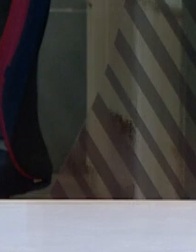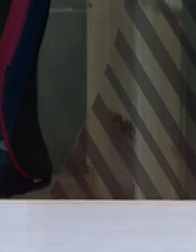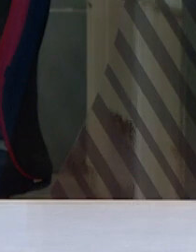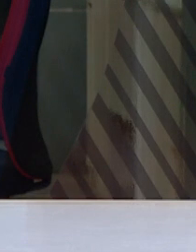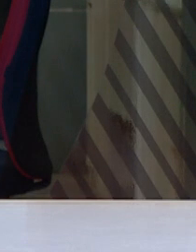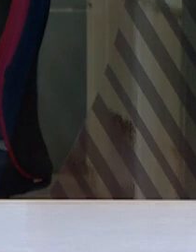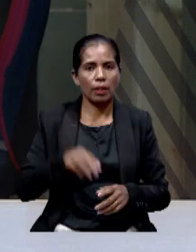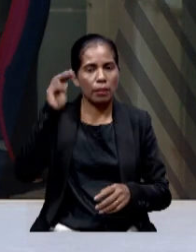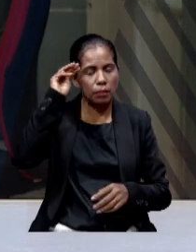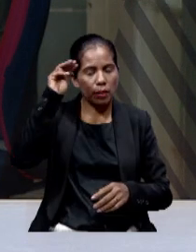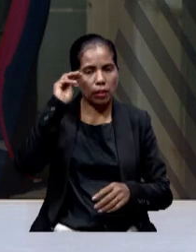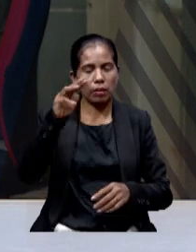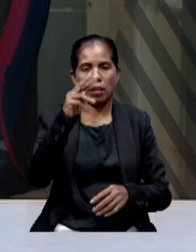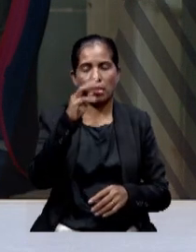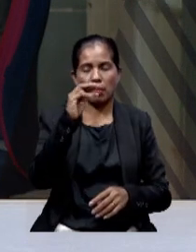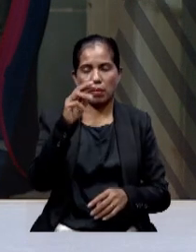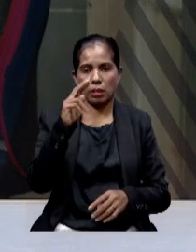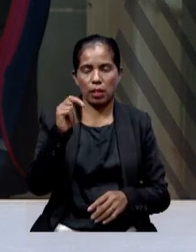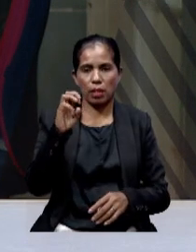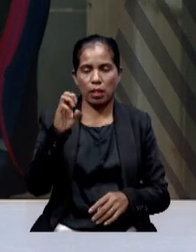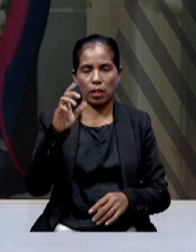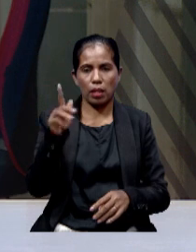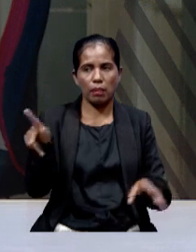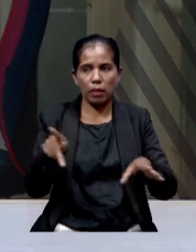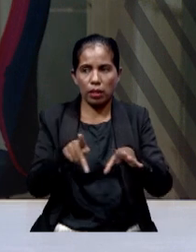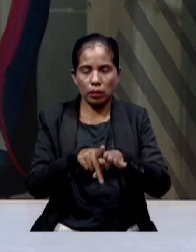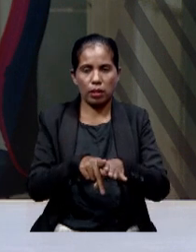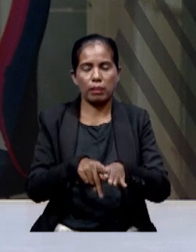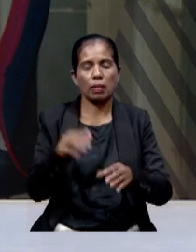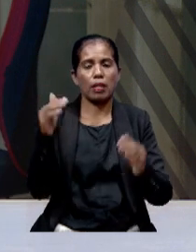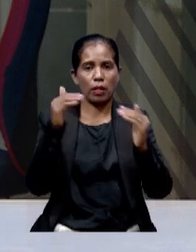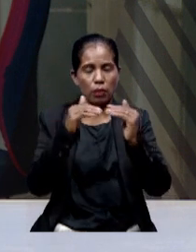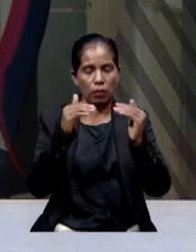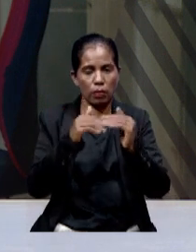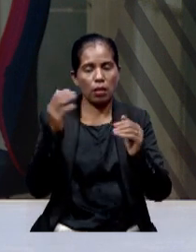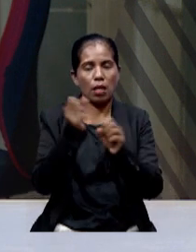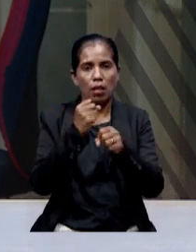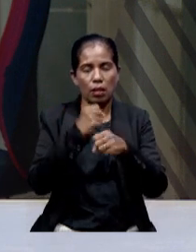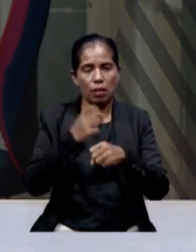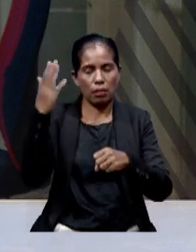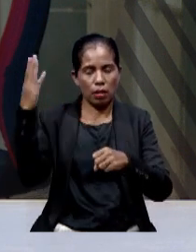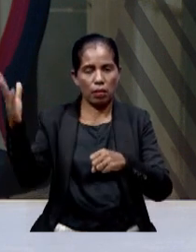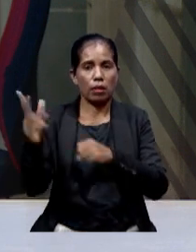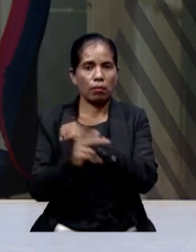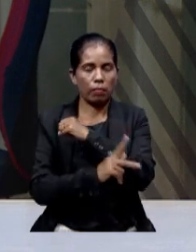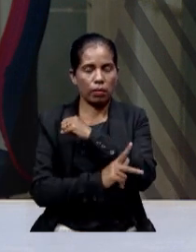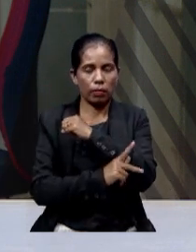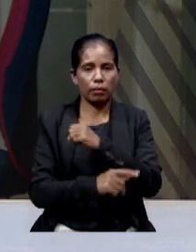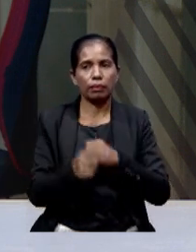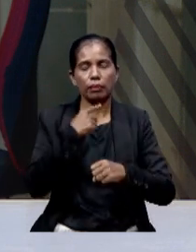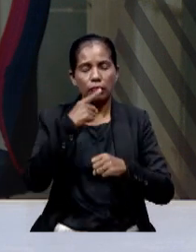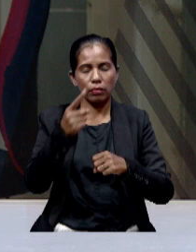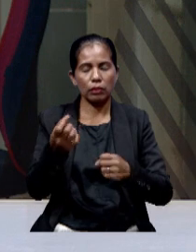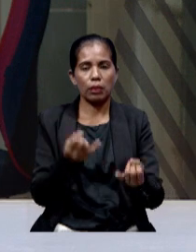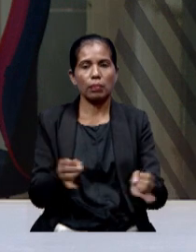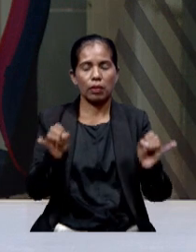Ministra de Negócios Estrangeiros na Cooperação participa segunda conferência dos oceanos na Berralau e a Lisboa. A tua tem importância